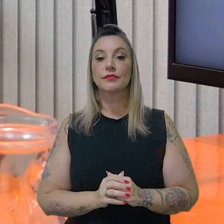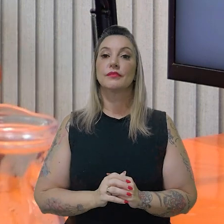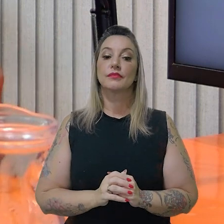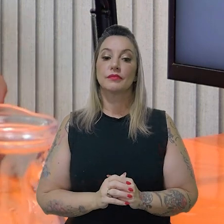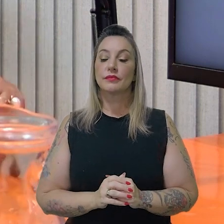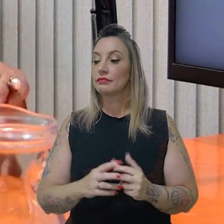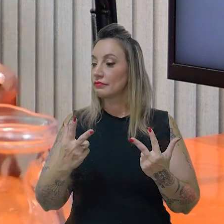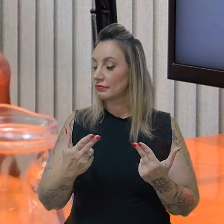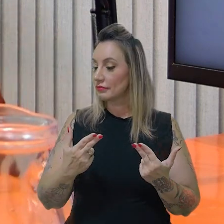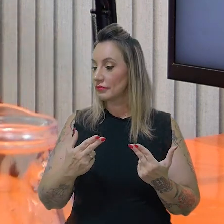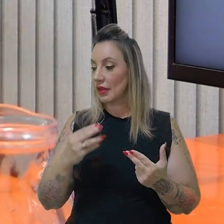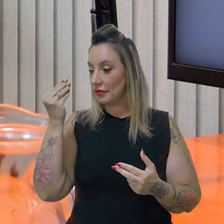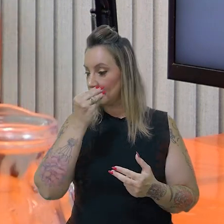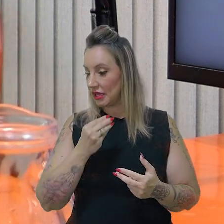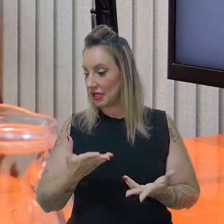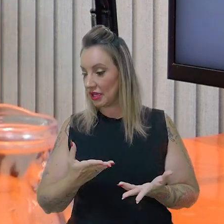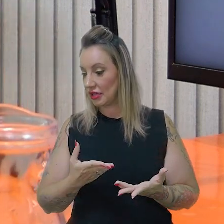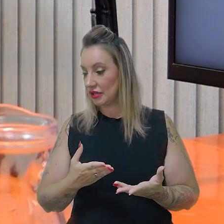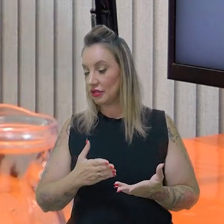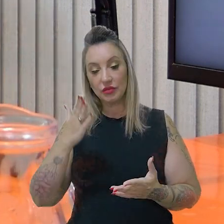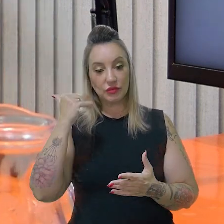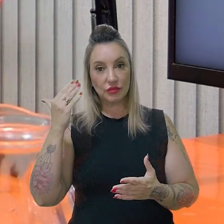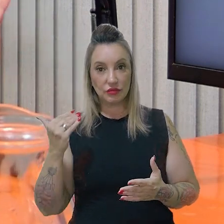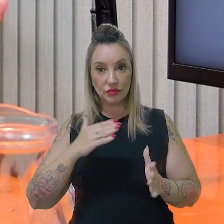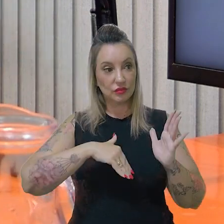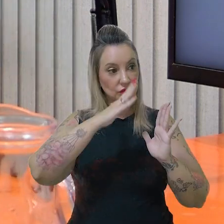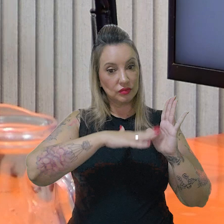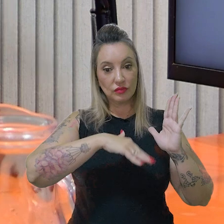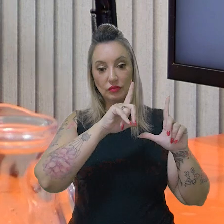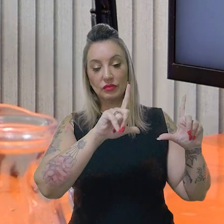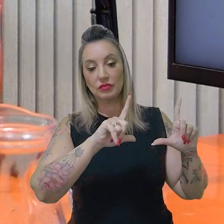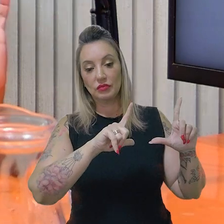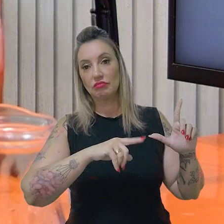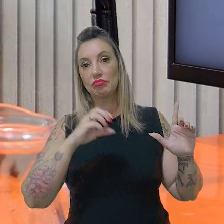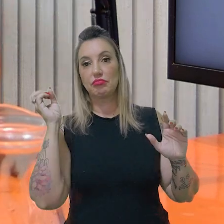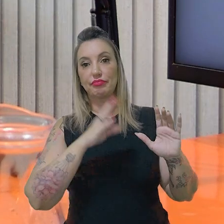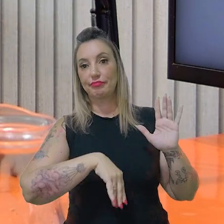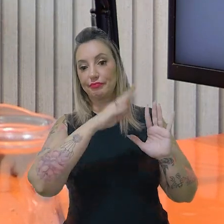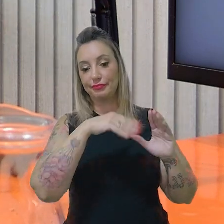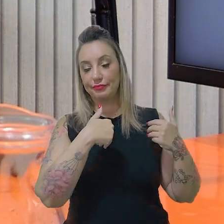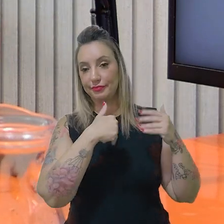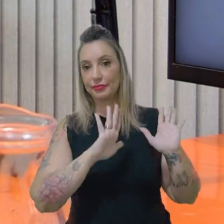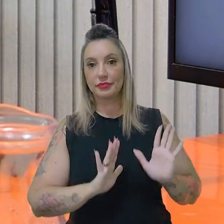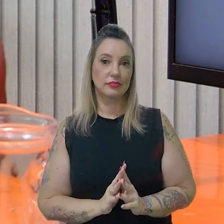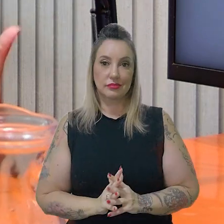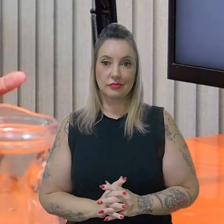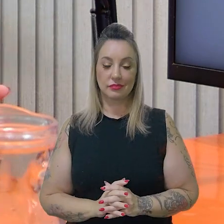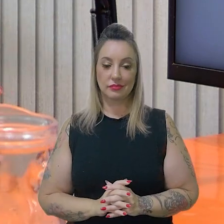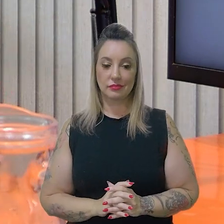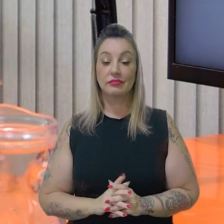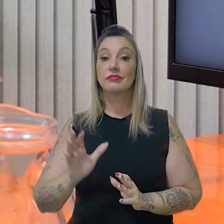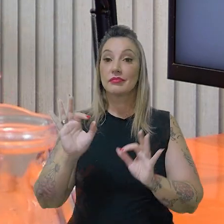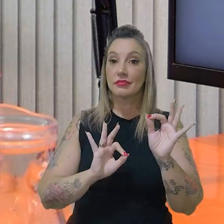Igual o que eu brinco na maquiagem a gente vai pintar se a gente vai pintar a parede a gente não vai só jogar a tinta lá uhum exato a gente tem que